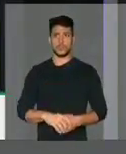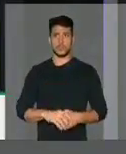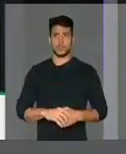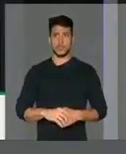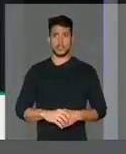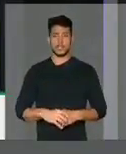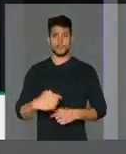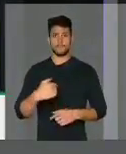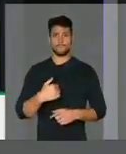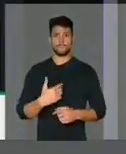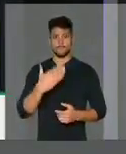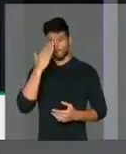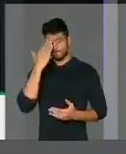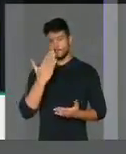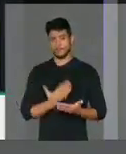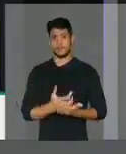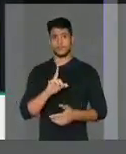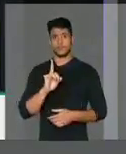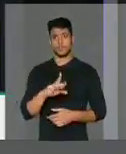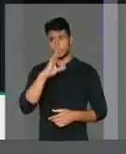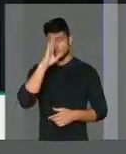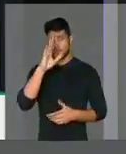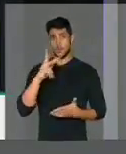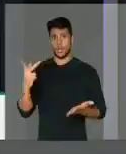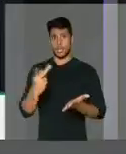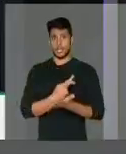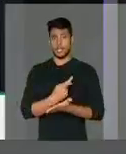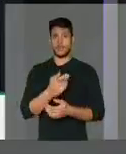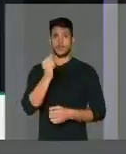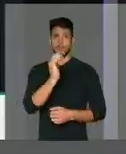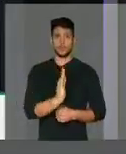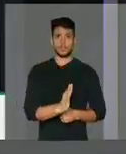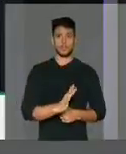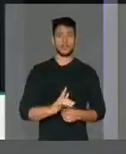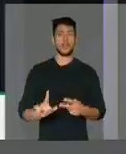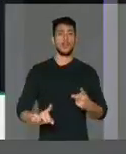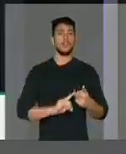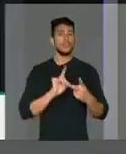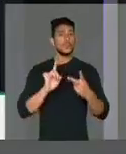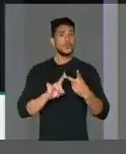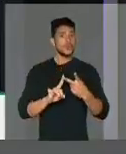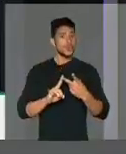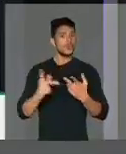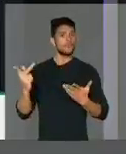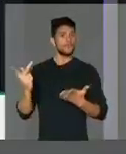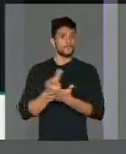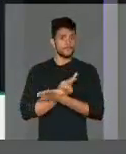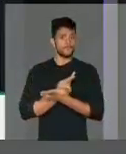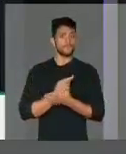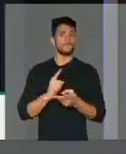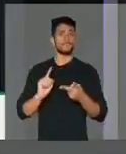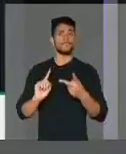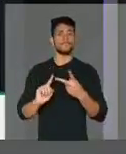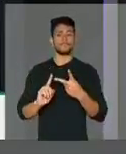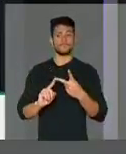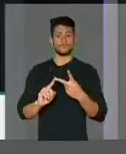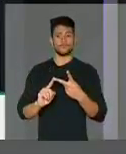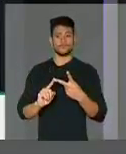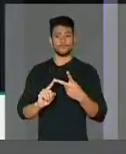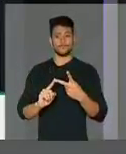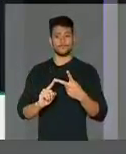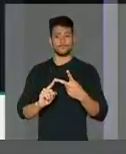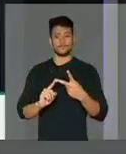misto, este é o maior erro do Brasil político. O segundo grande erro da estrutura